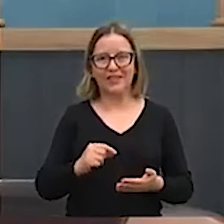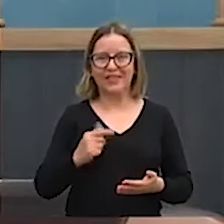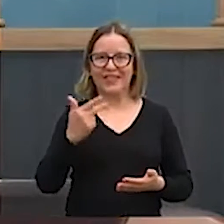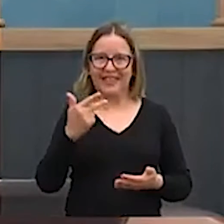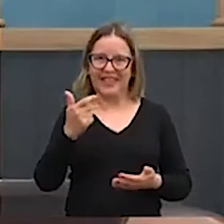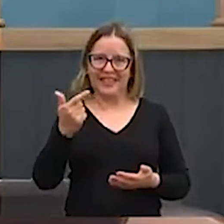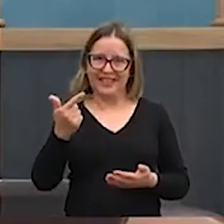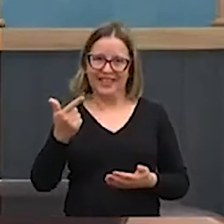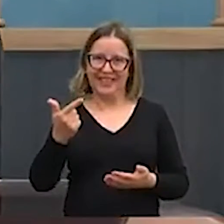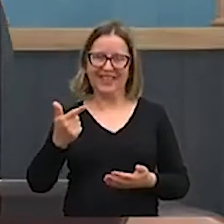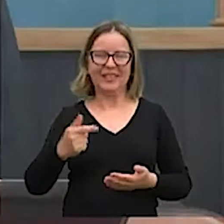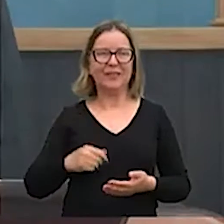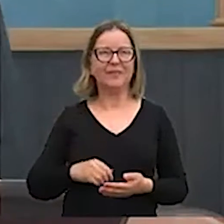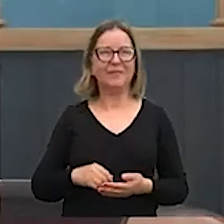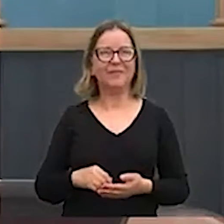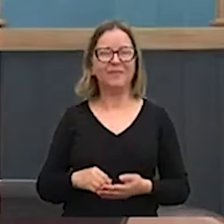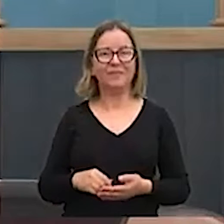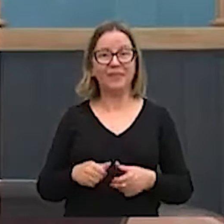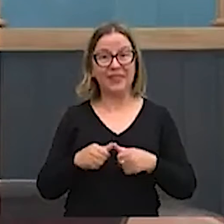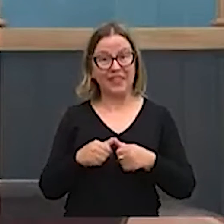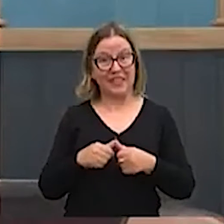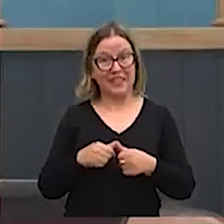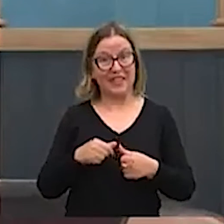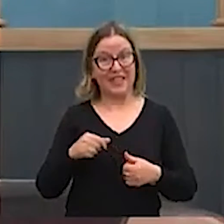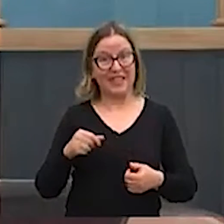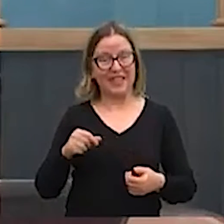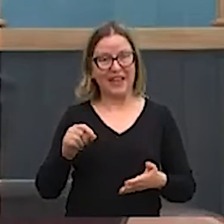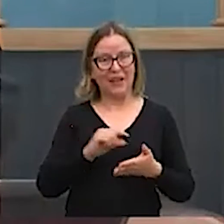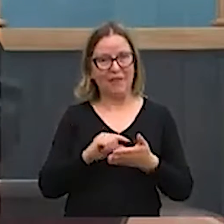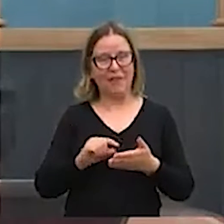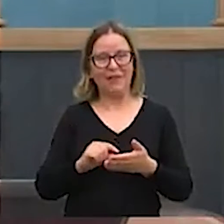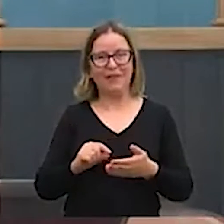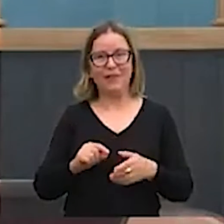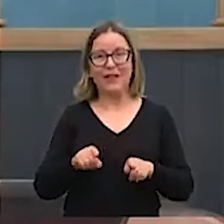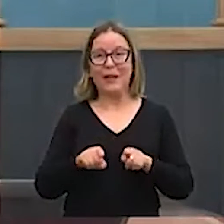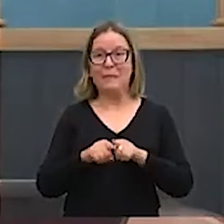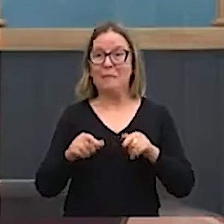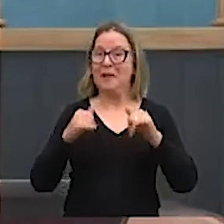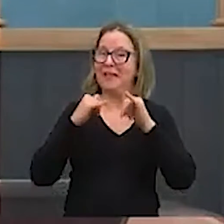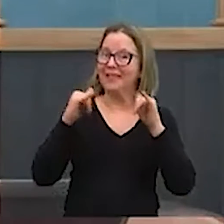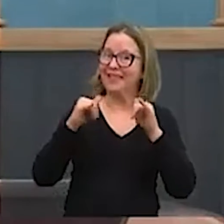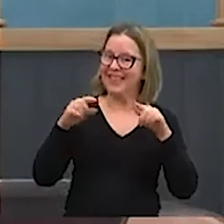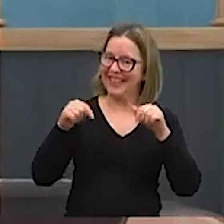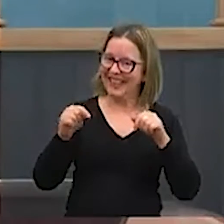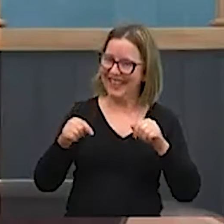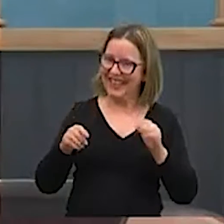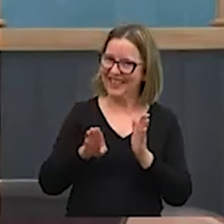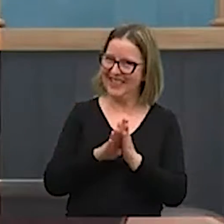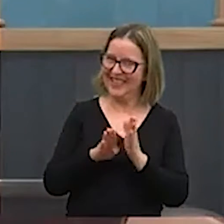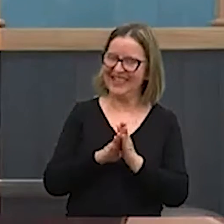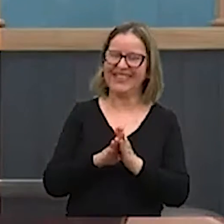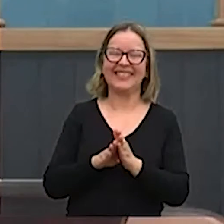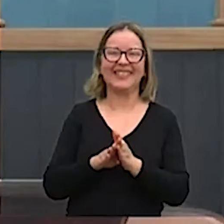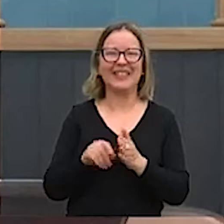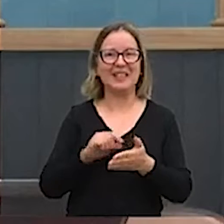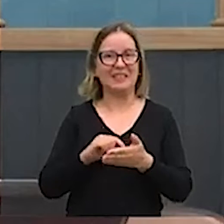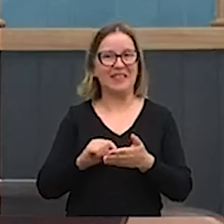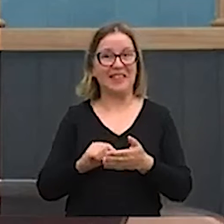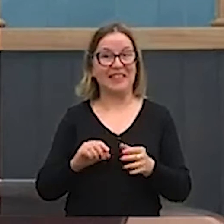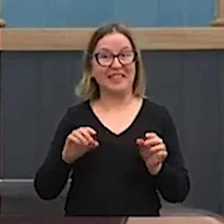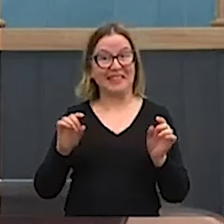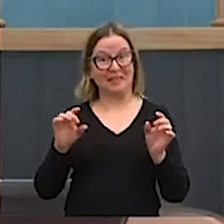32. Esse é o versículo que a gente mais aborda ele aqui na nossa igreja. Ele é um versículo muito